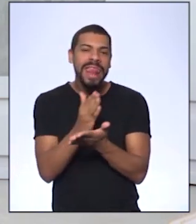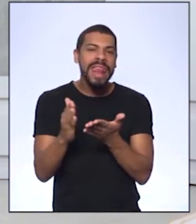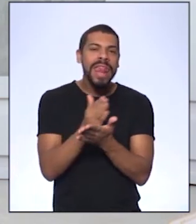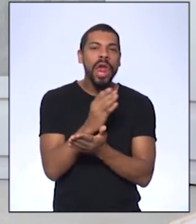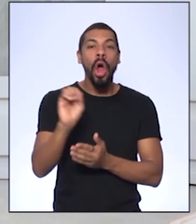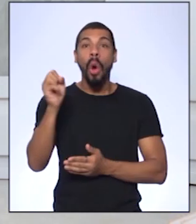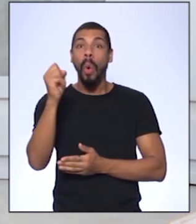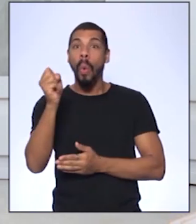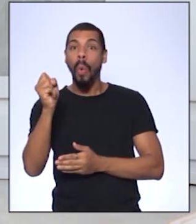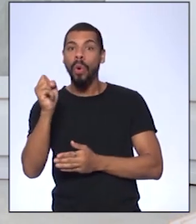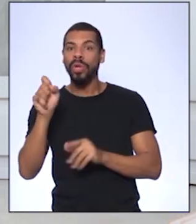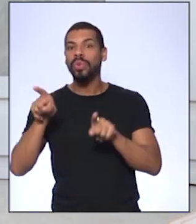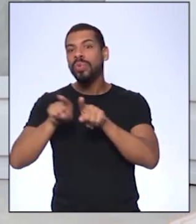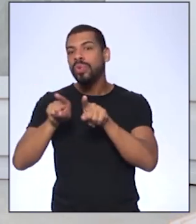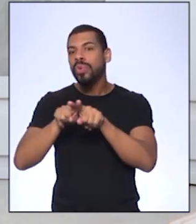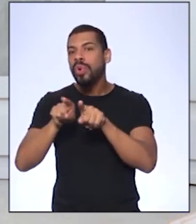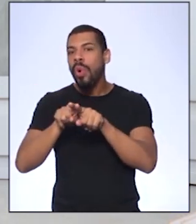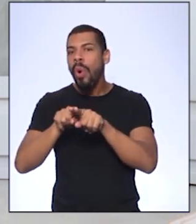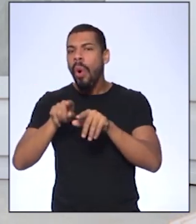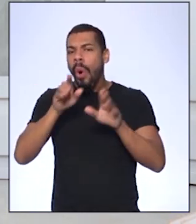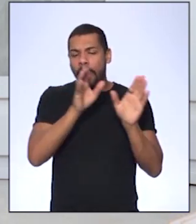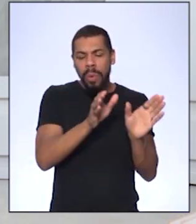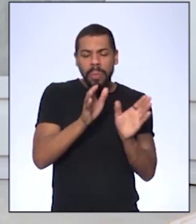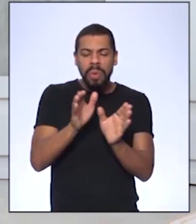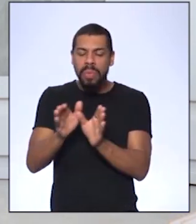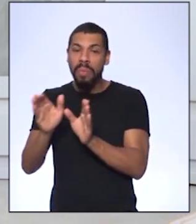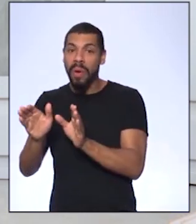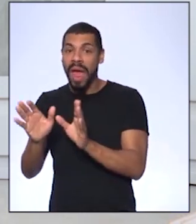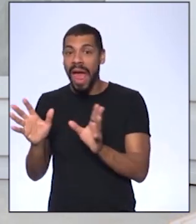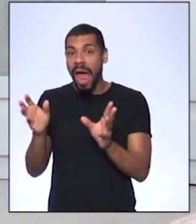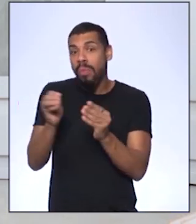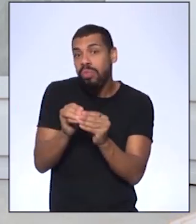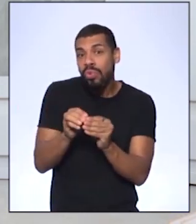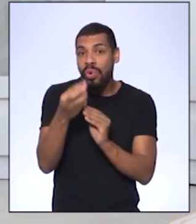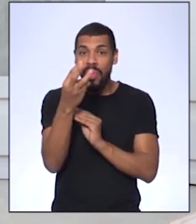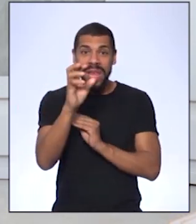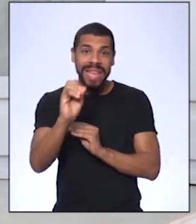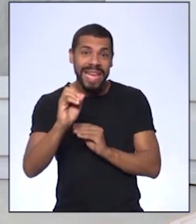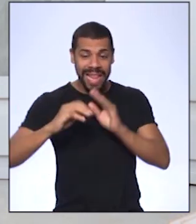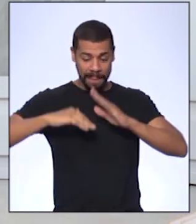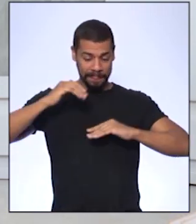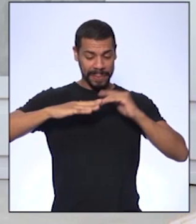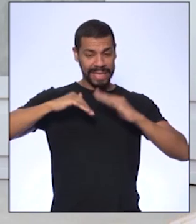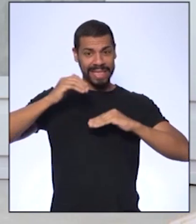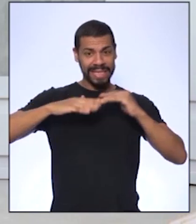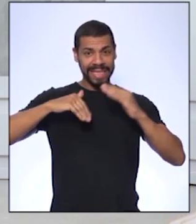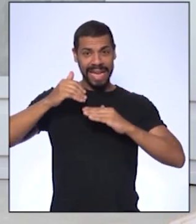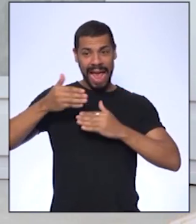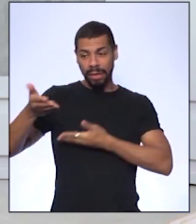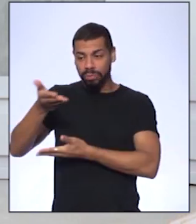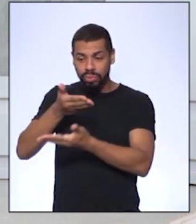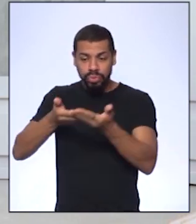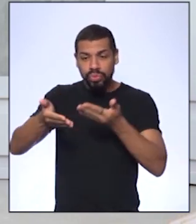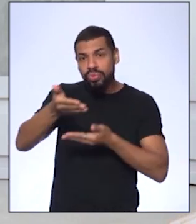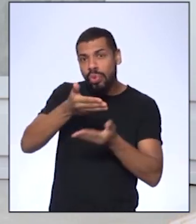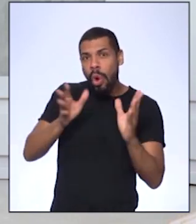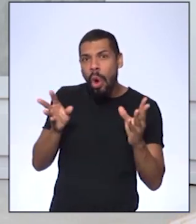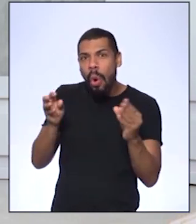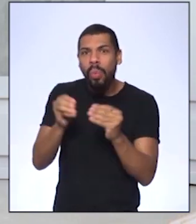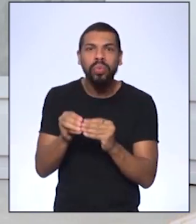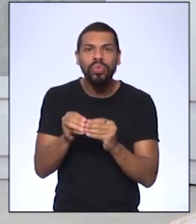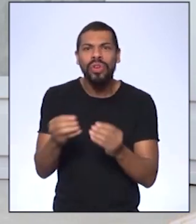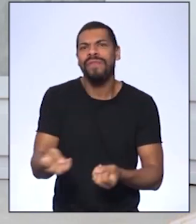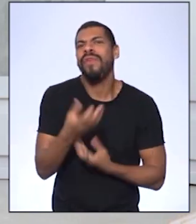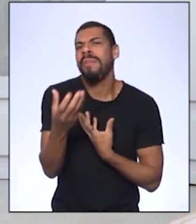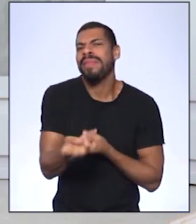e 30 habilidades, dialoga com todas as áreas desses conhecimentos e dialoga também com esse universo